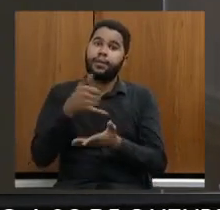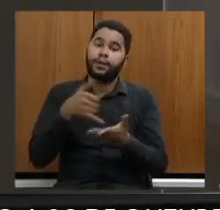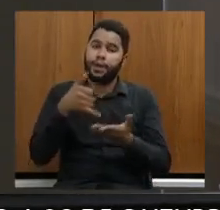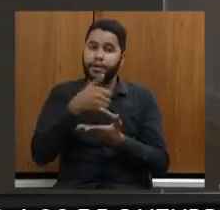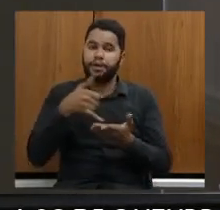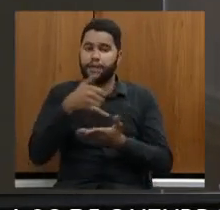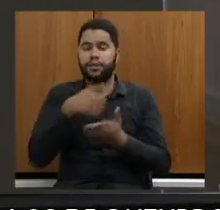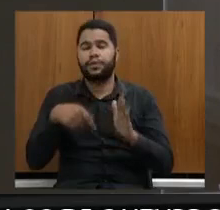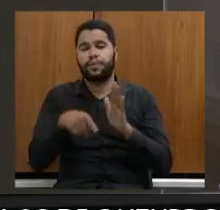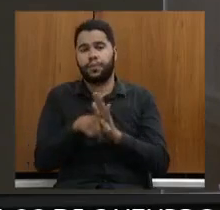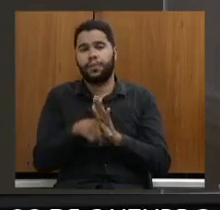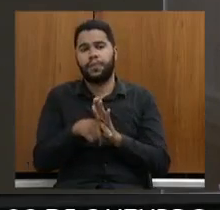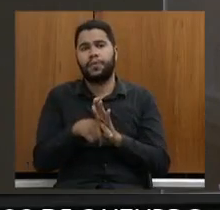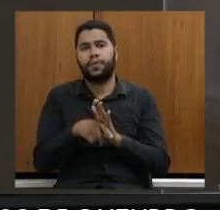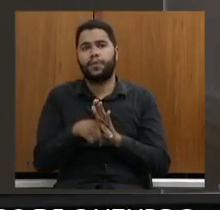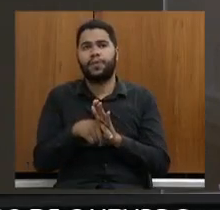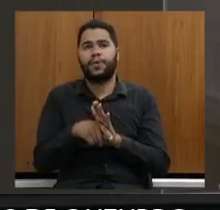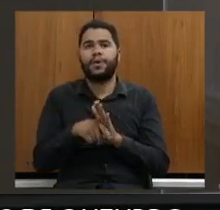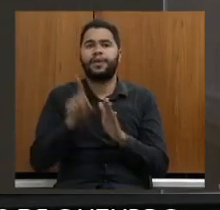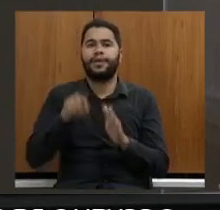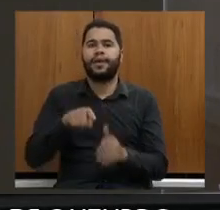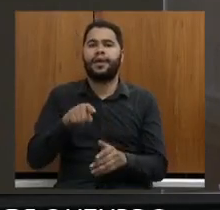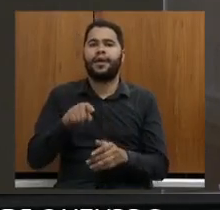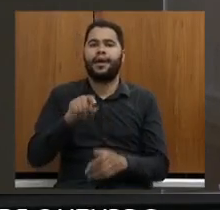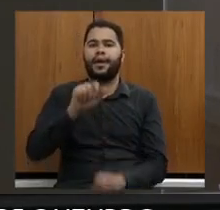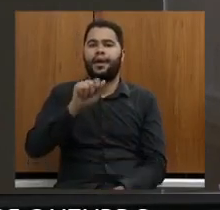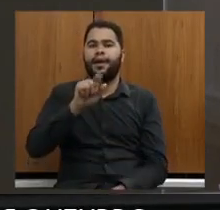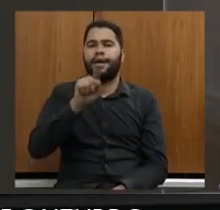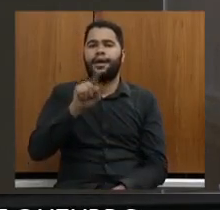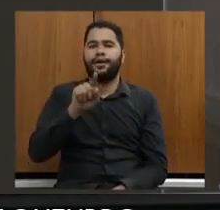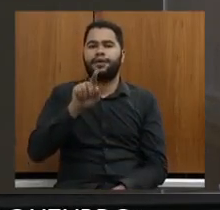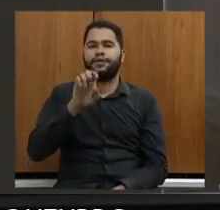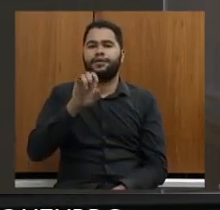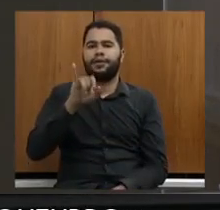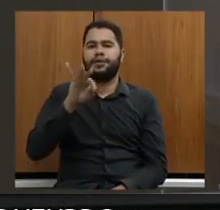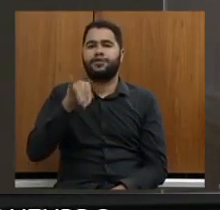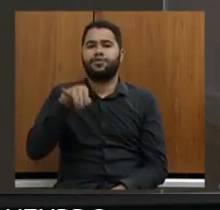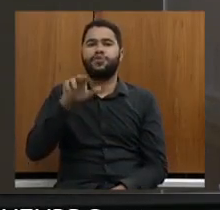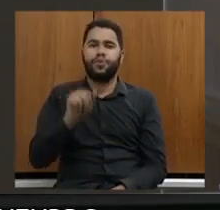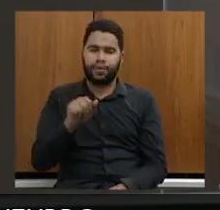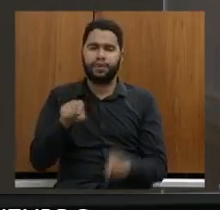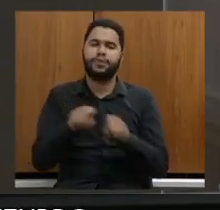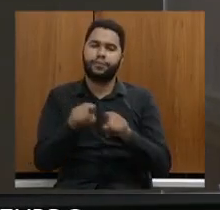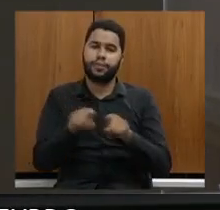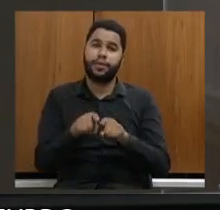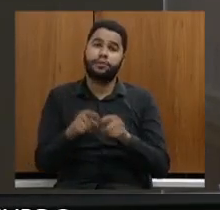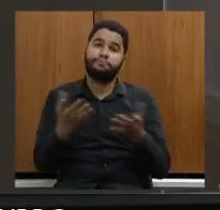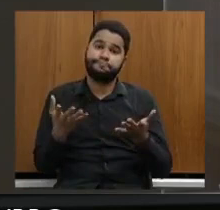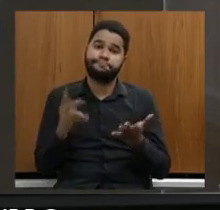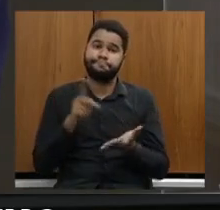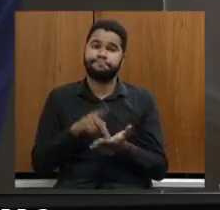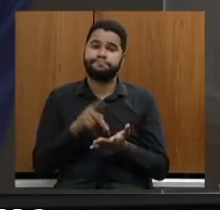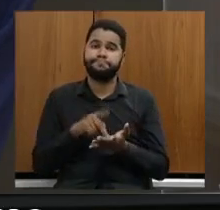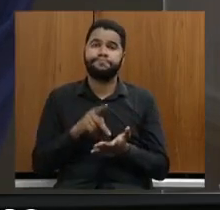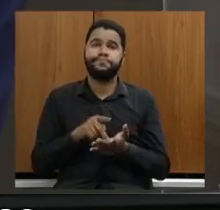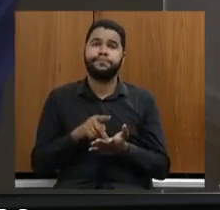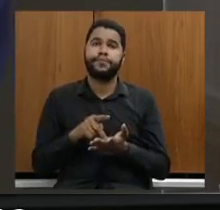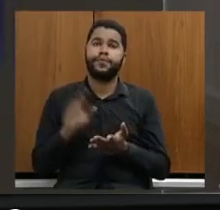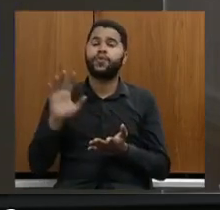de também da azeitona né então secretária a verdade que